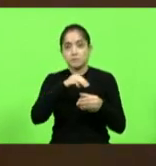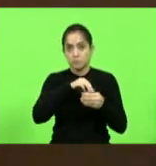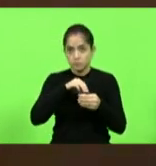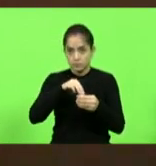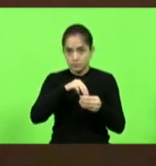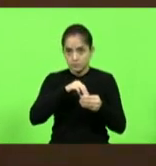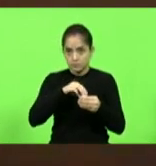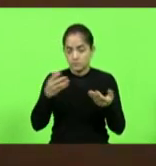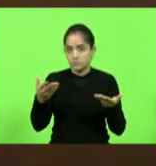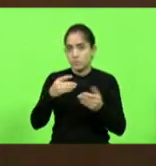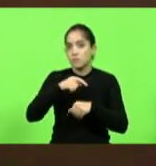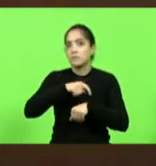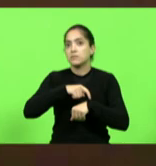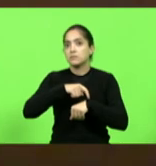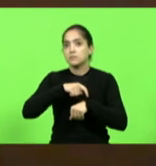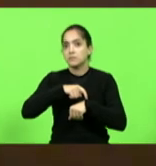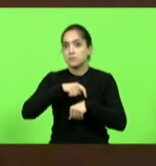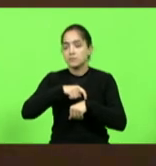nesse momento